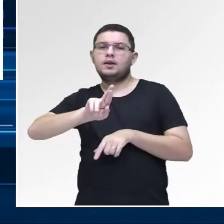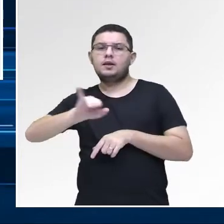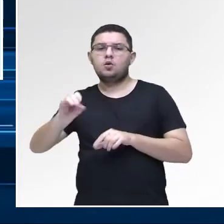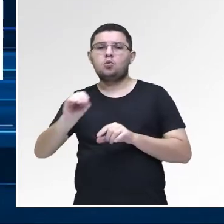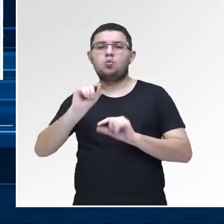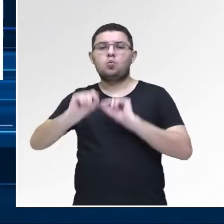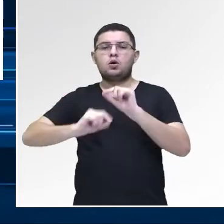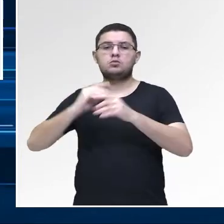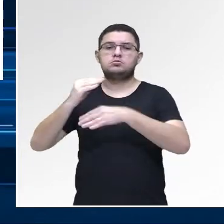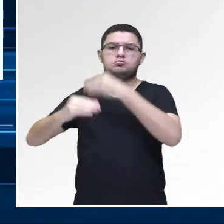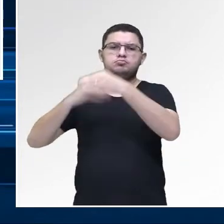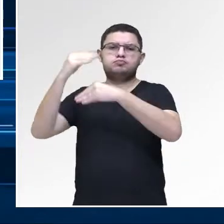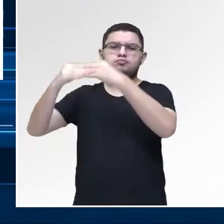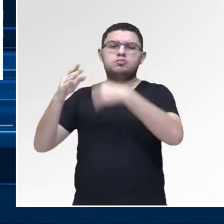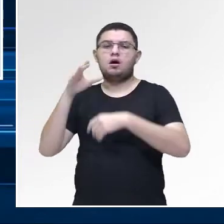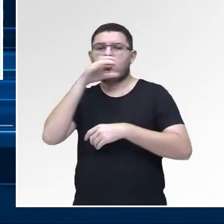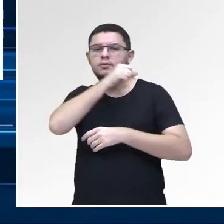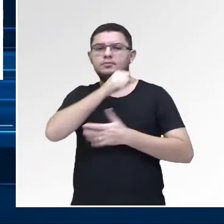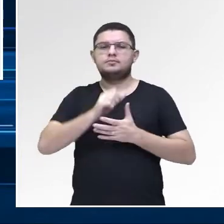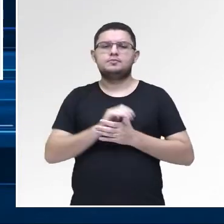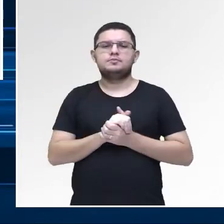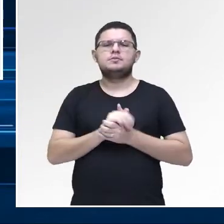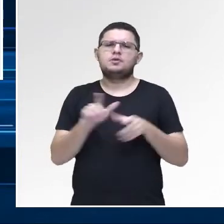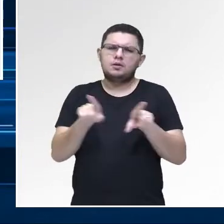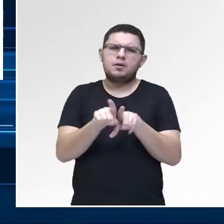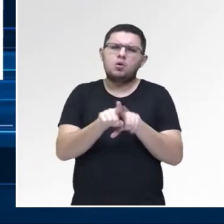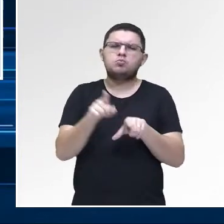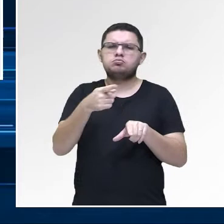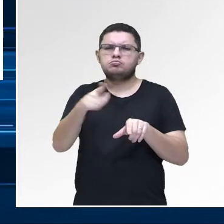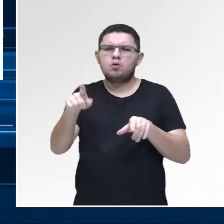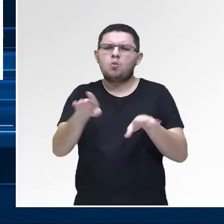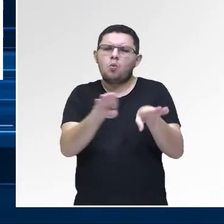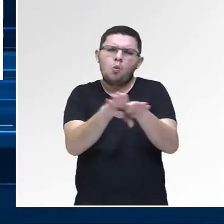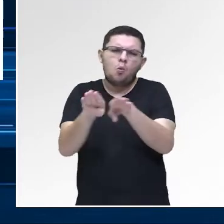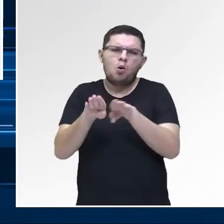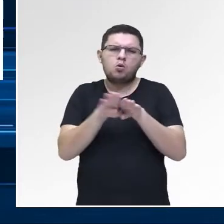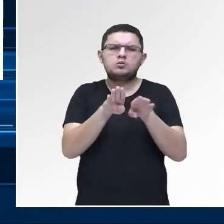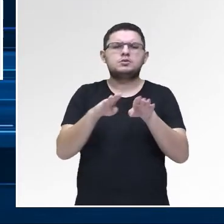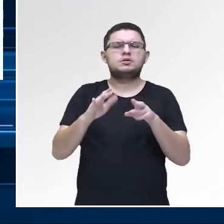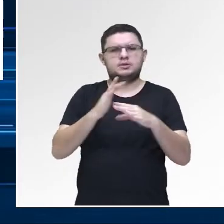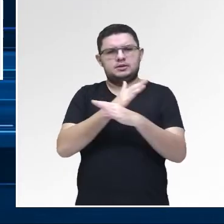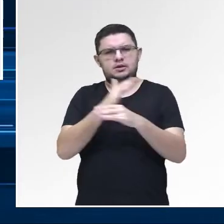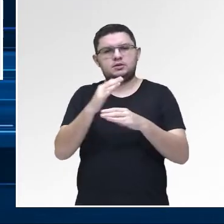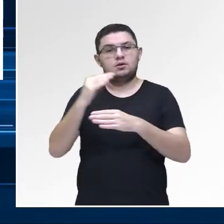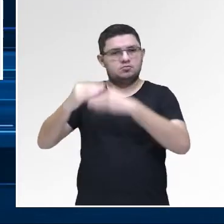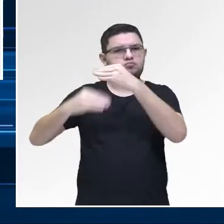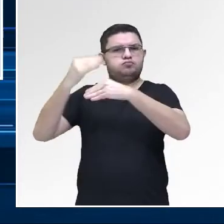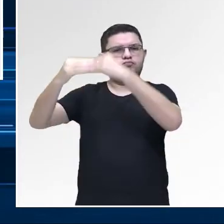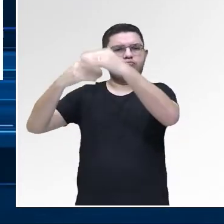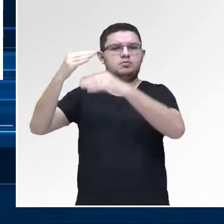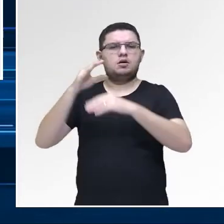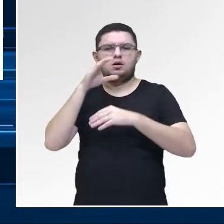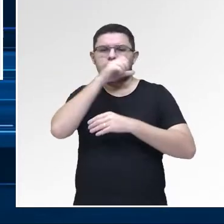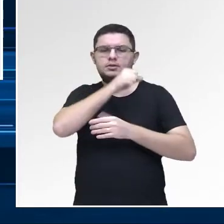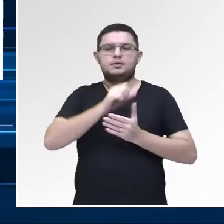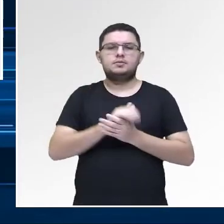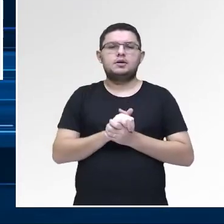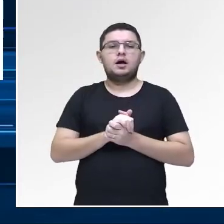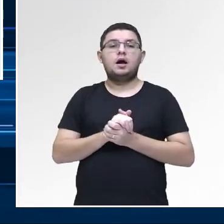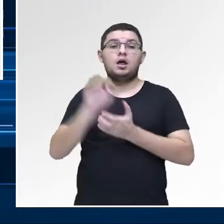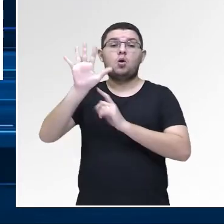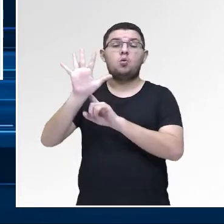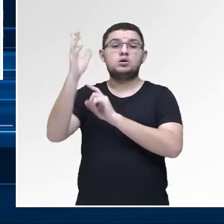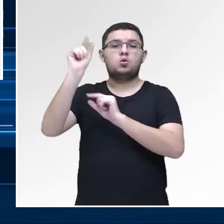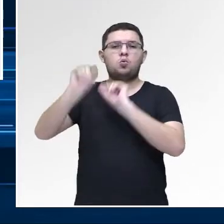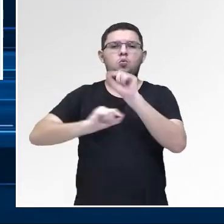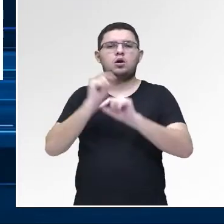outras cidades também cresceram em ritmo acelerado, gerando uma forte tendência de concentração urbana